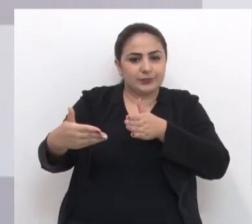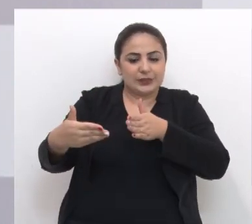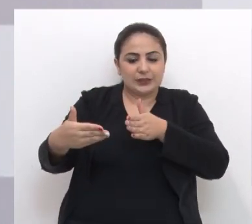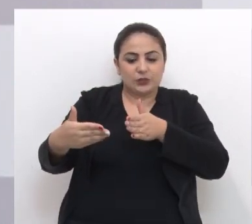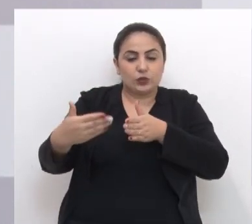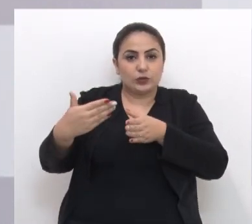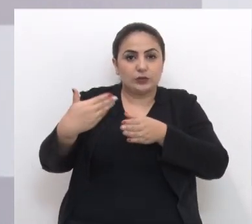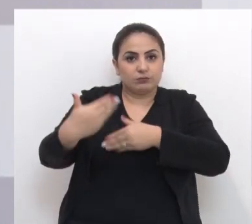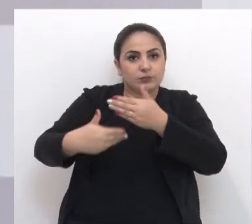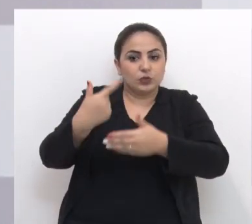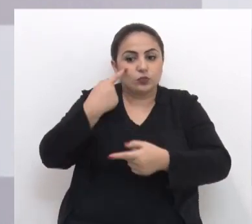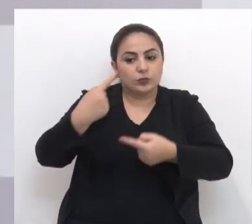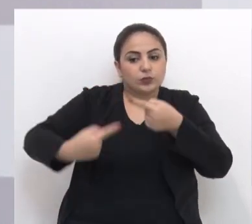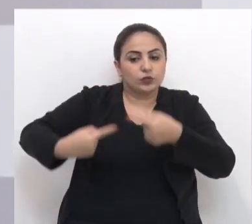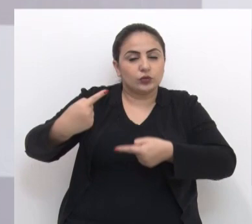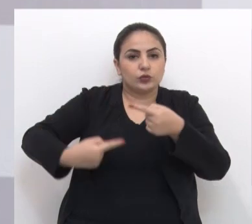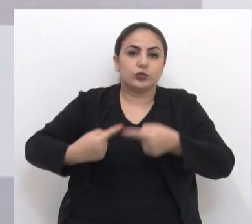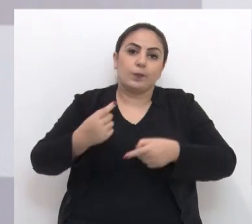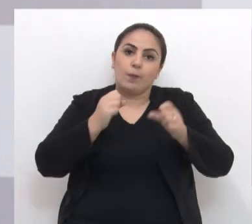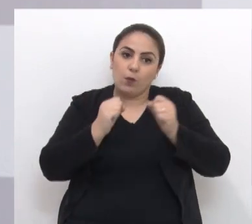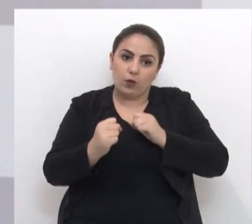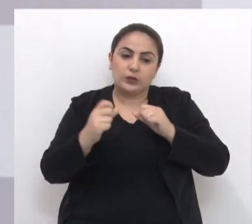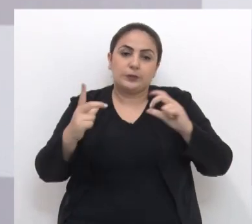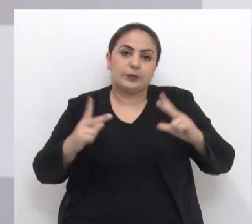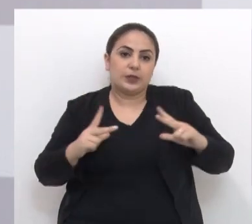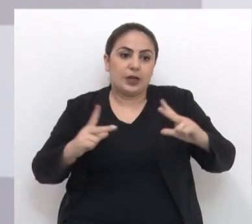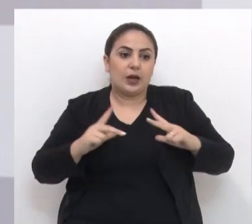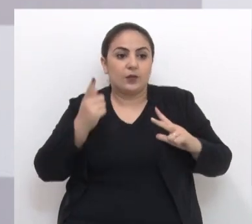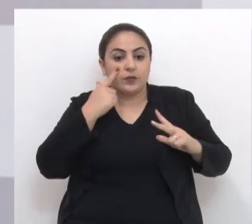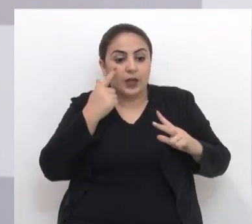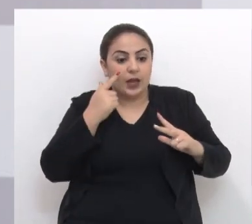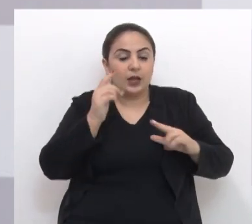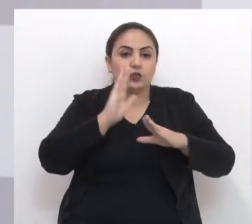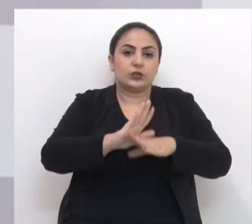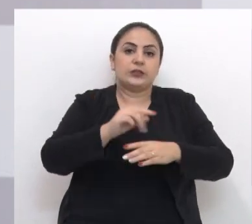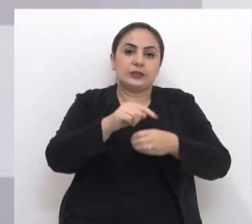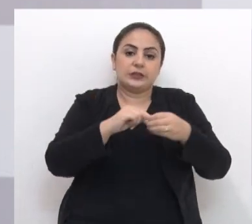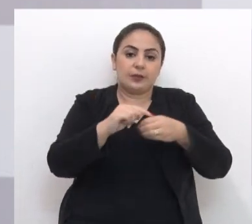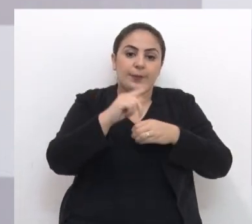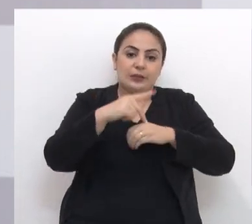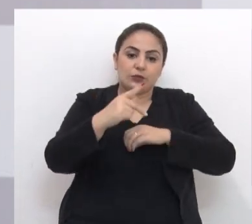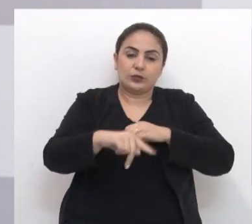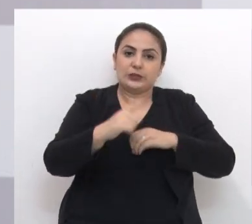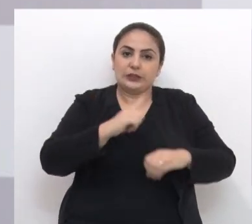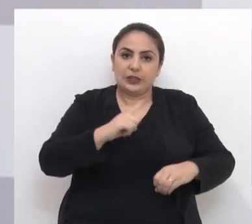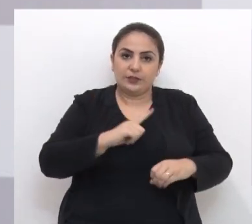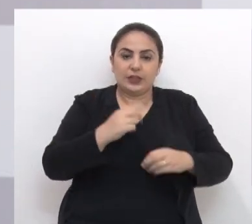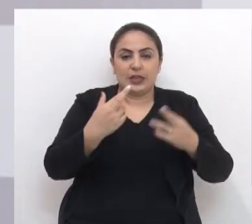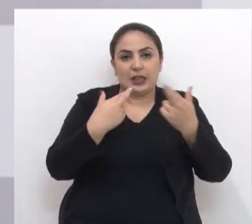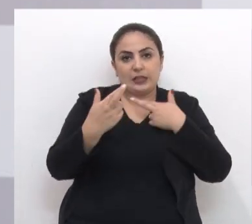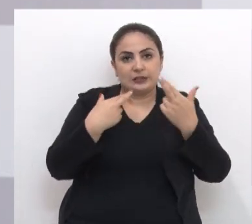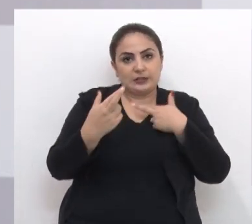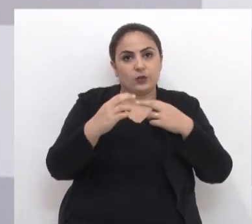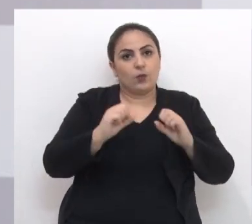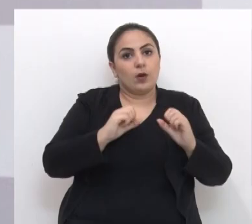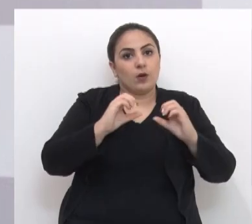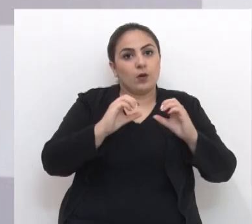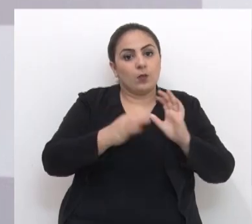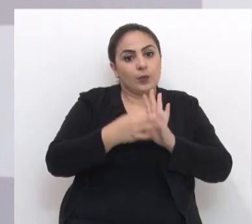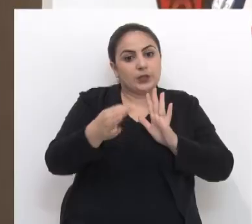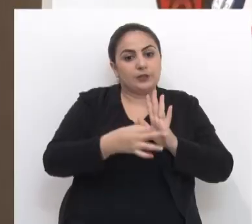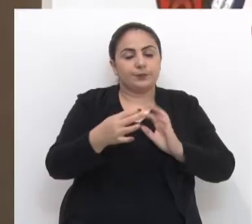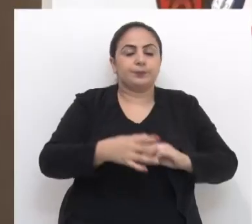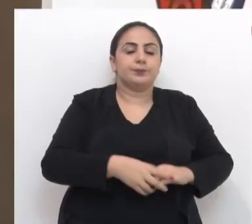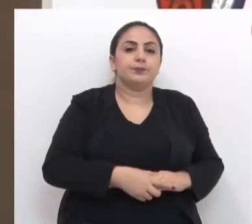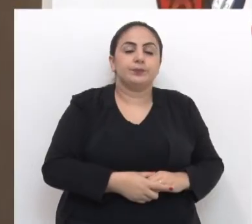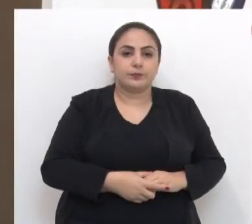de discussão de uma possível privatização a contribuição que a cidade de Passo Fundo deu a respeito do seu